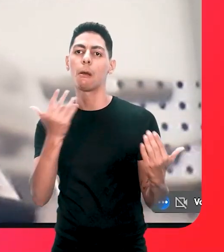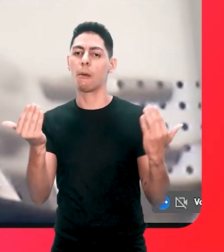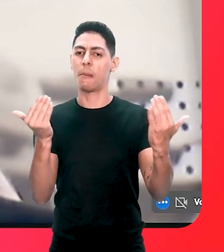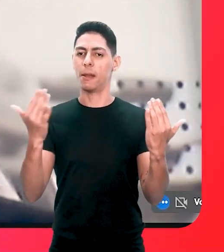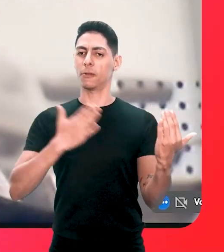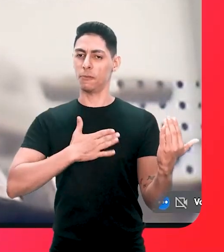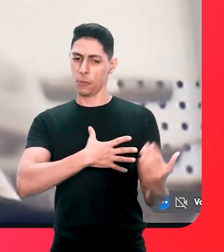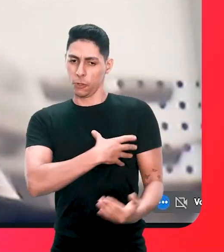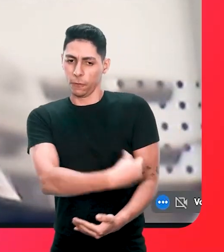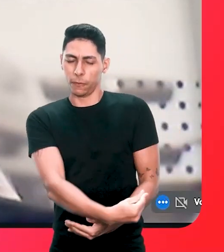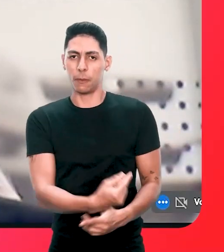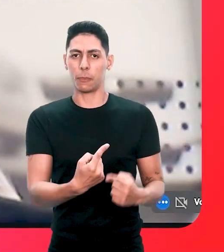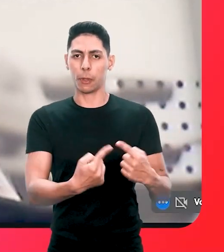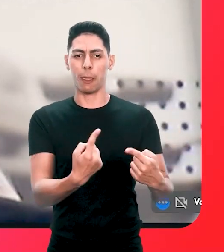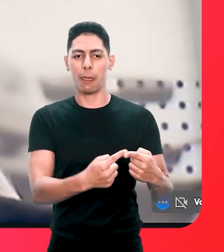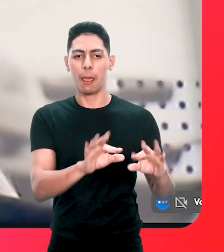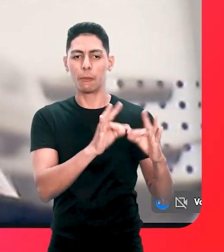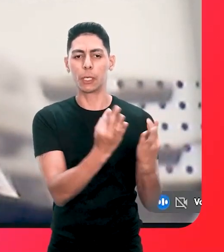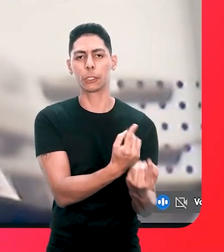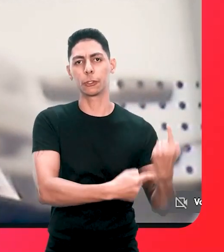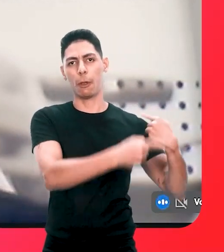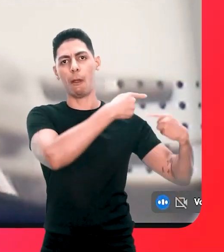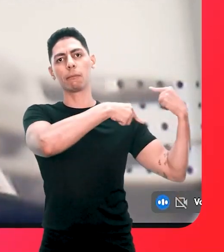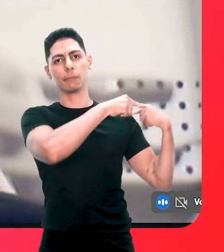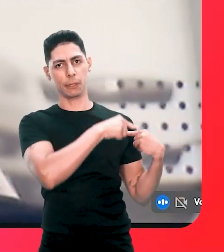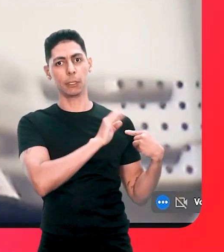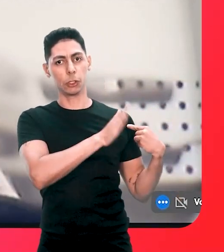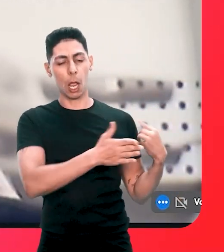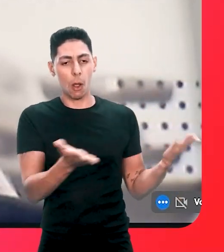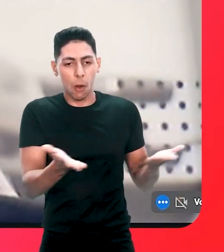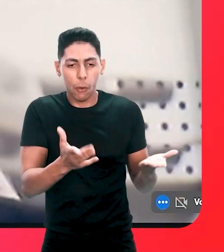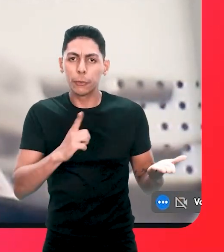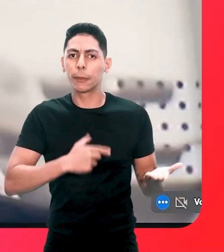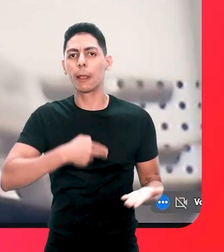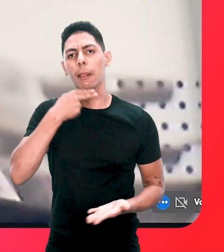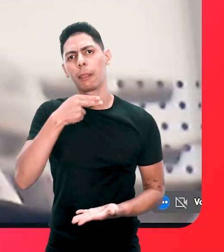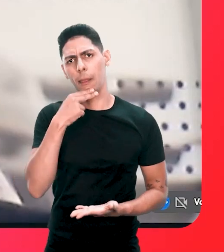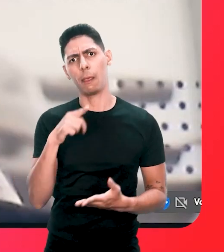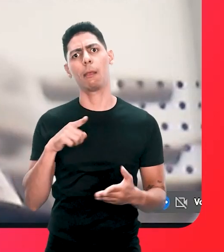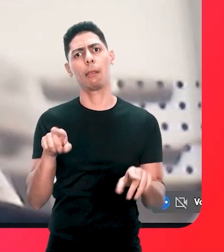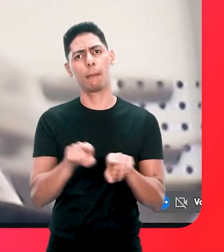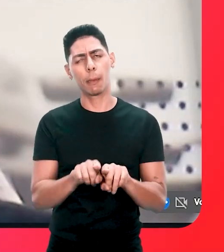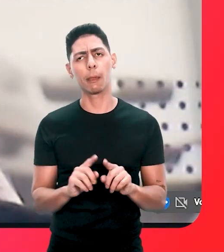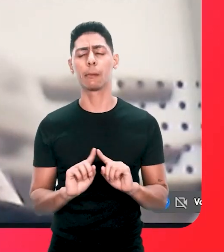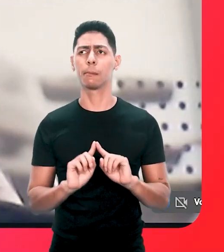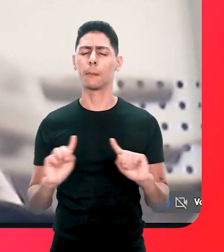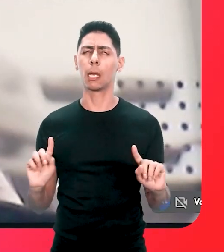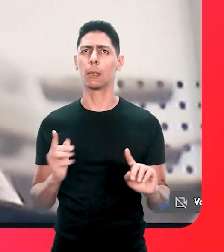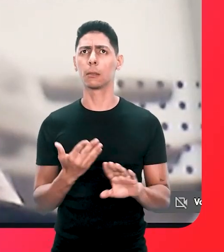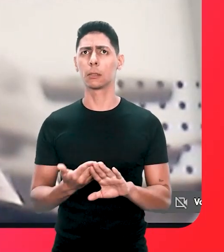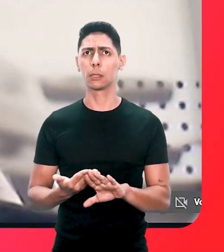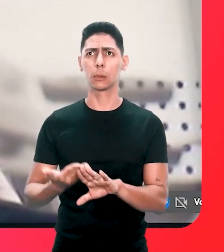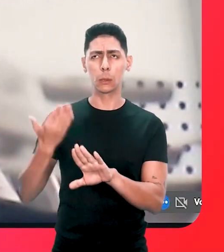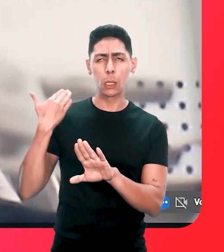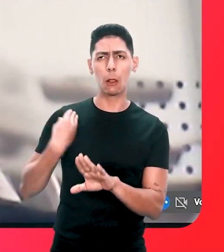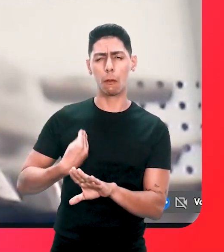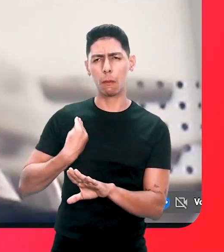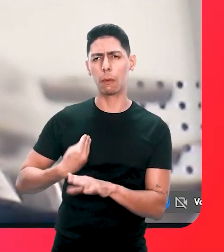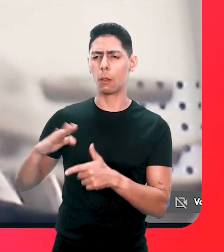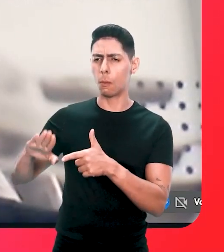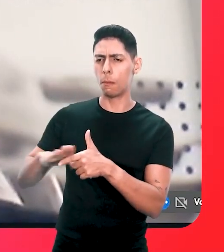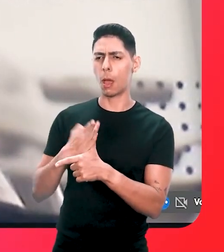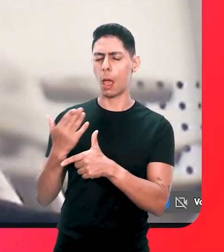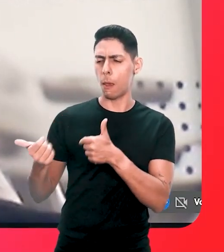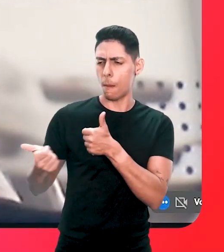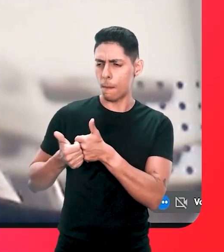que é uma geração passada, né? Uhum. Hoje já são meus netos. Eu morava um bairro vizinho ao